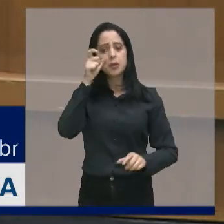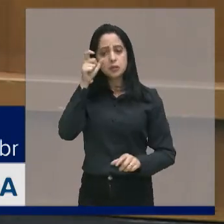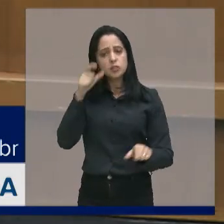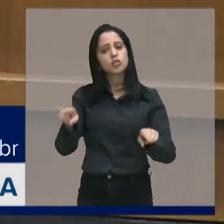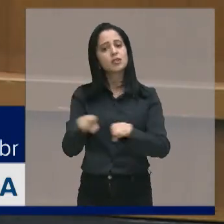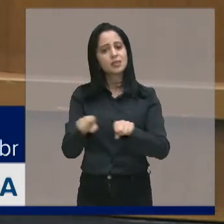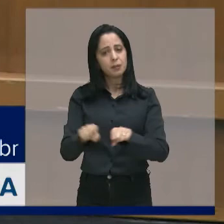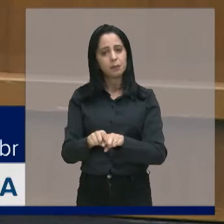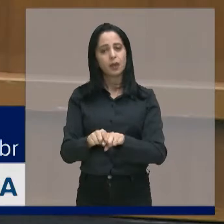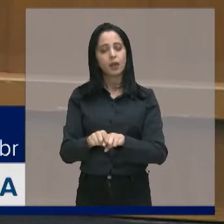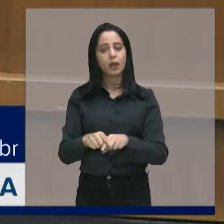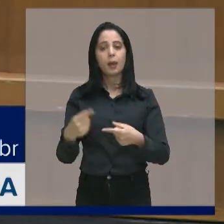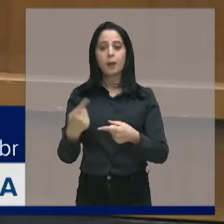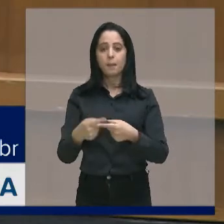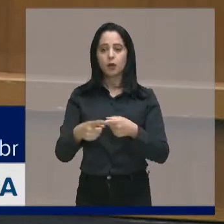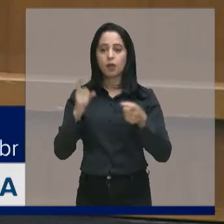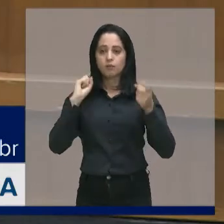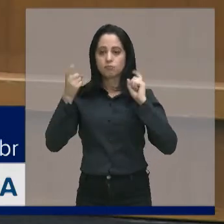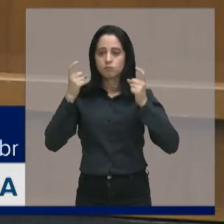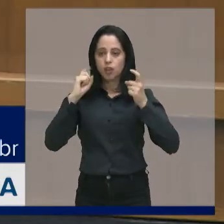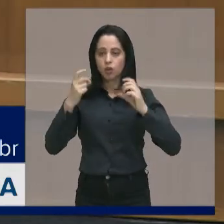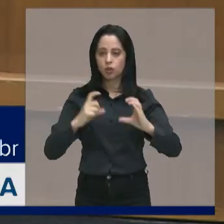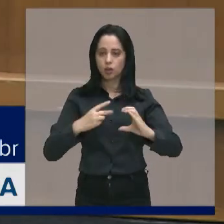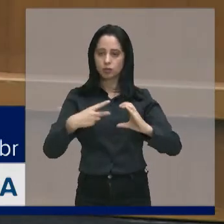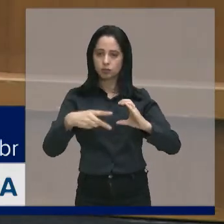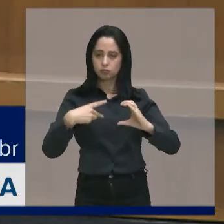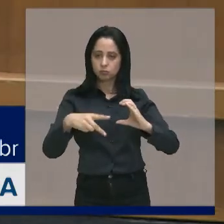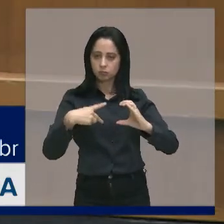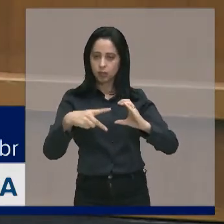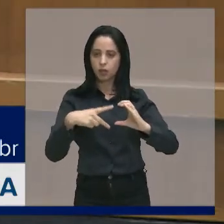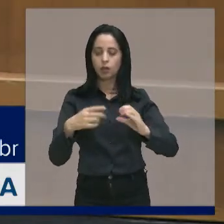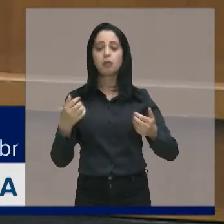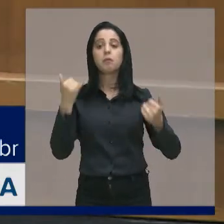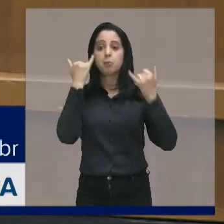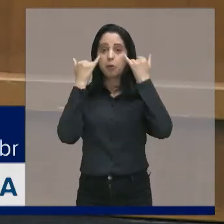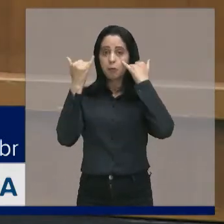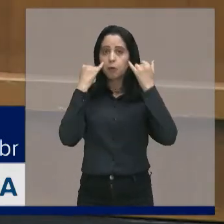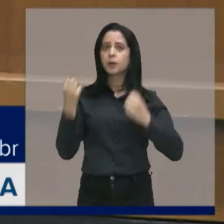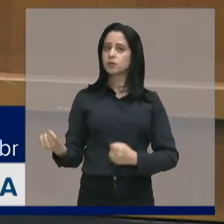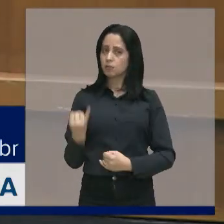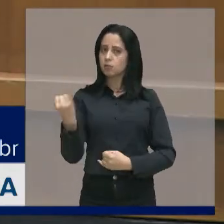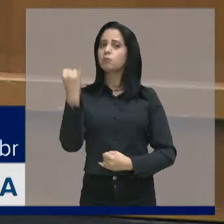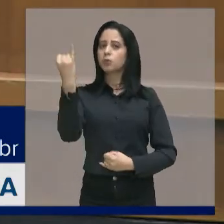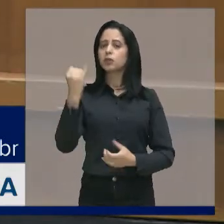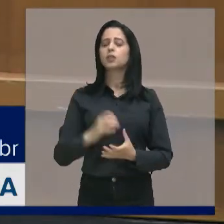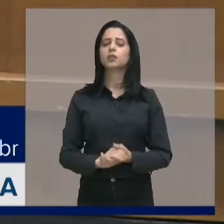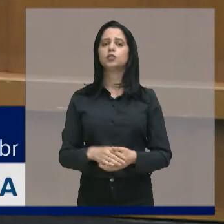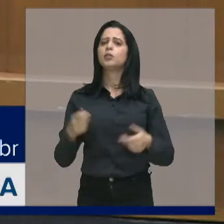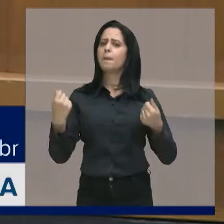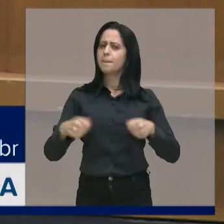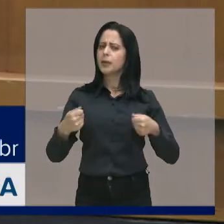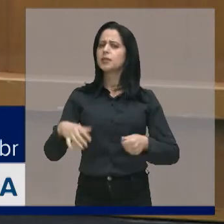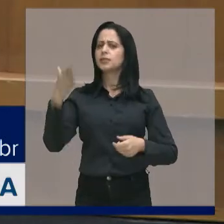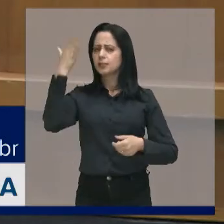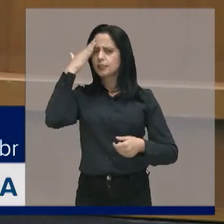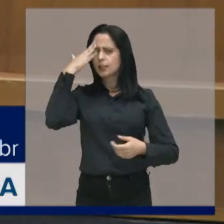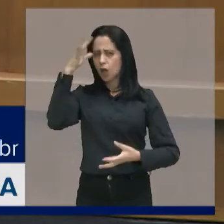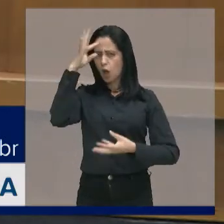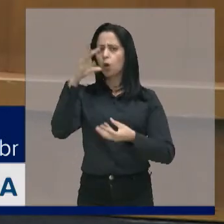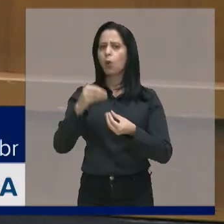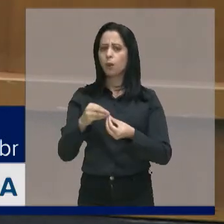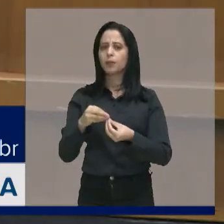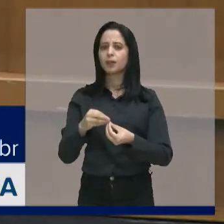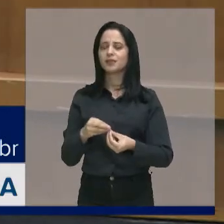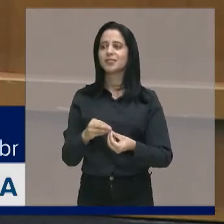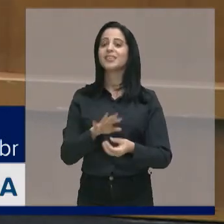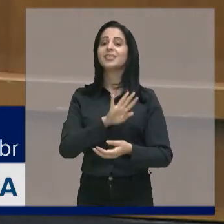acho muito boa, traz muita informação. E para o joseense é importante saber o que está acontecendo. Então, obrigado, dona Maria Tereza. Dona